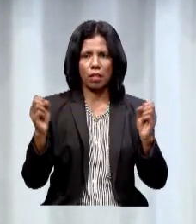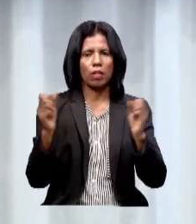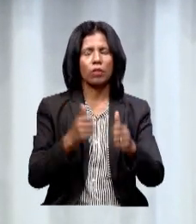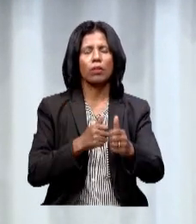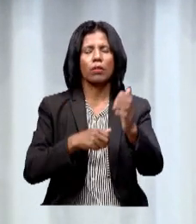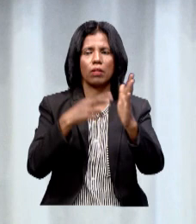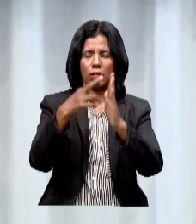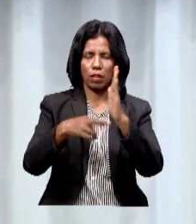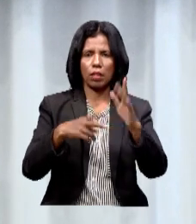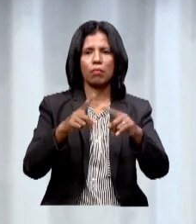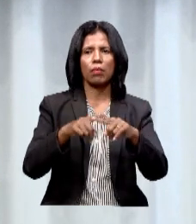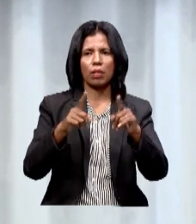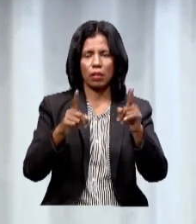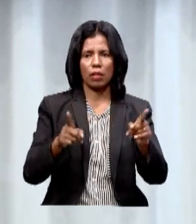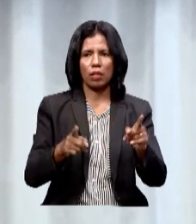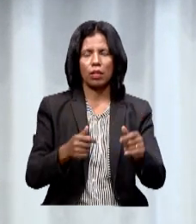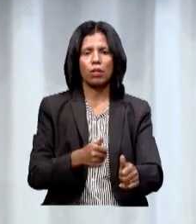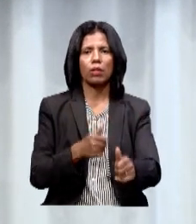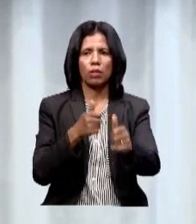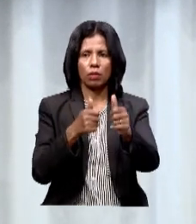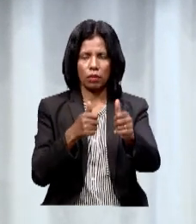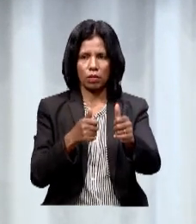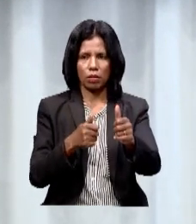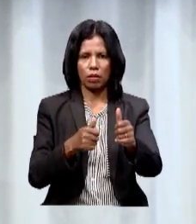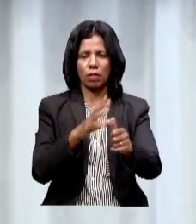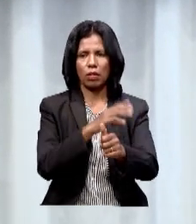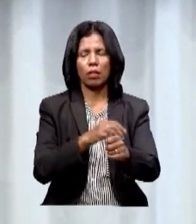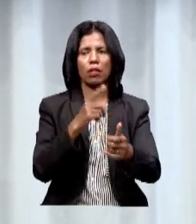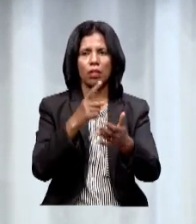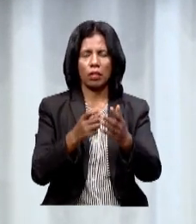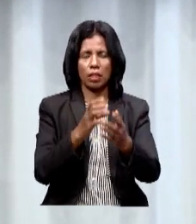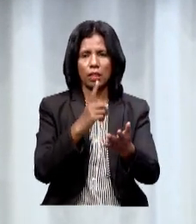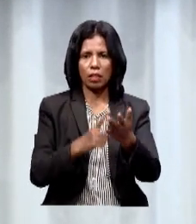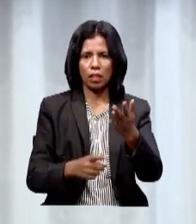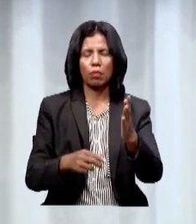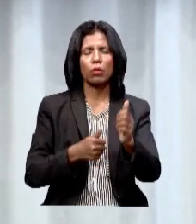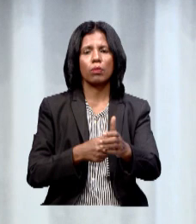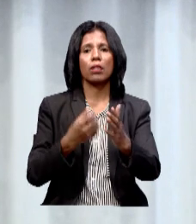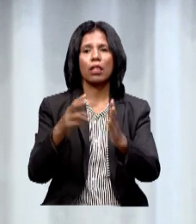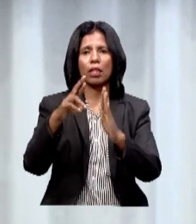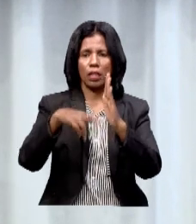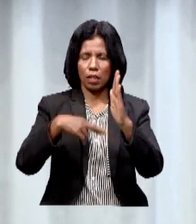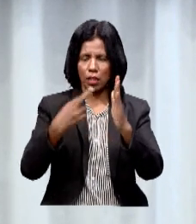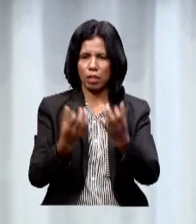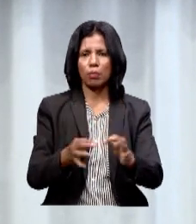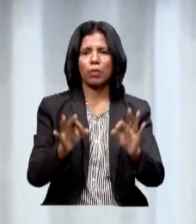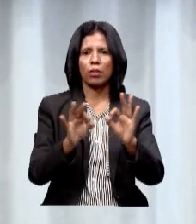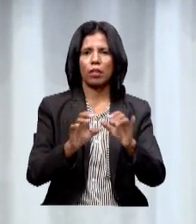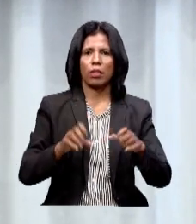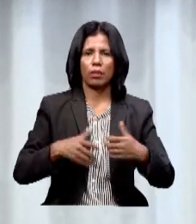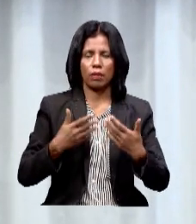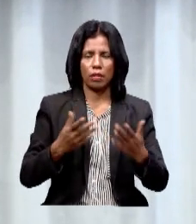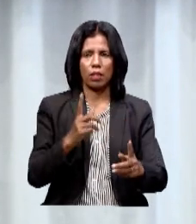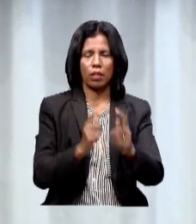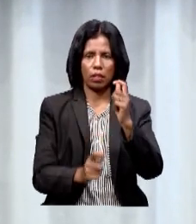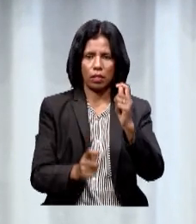critério, mas é conferência, o congresso sai critério importante, vós pois a tribunal